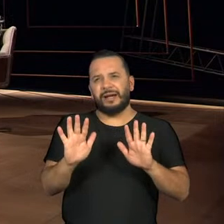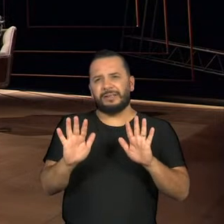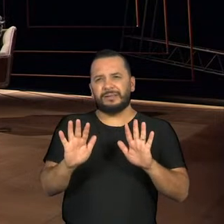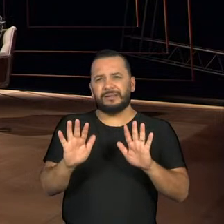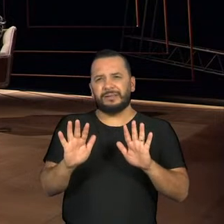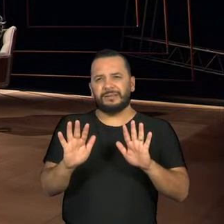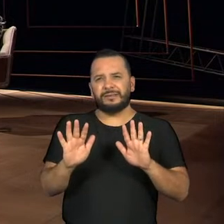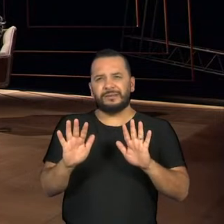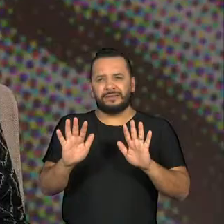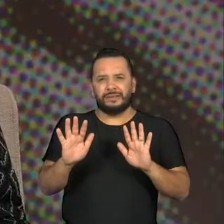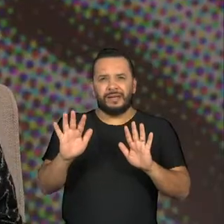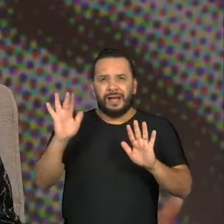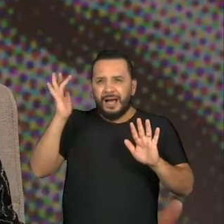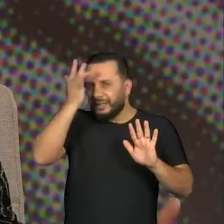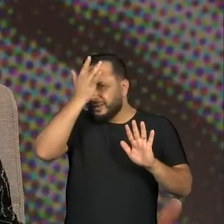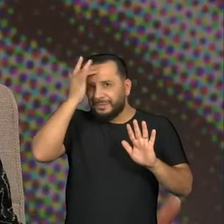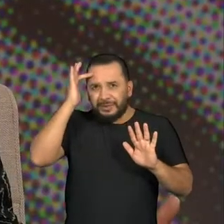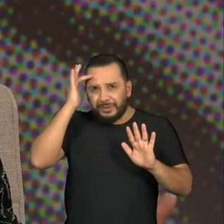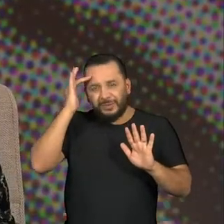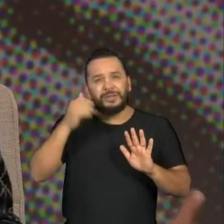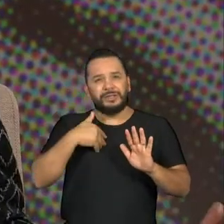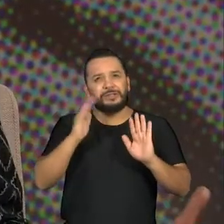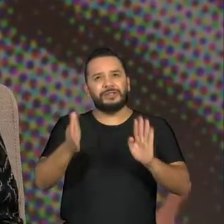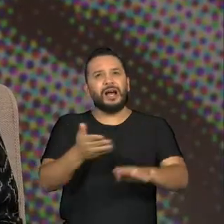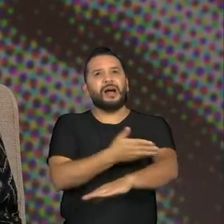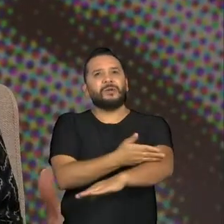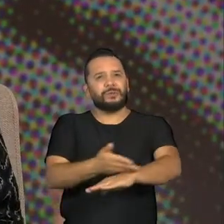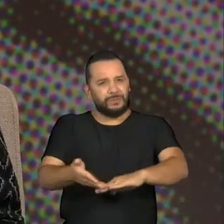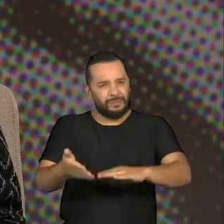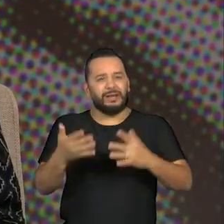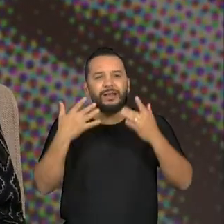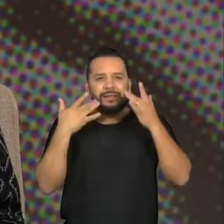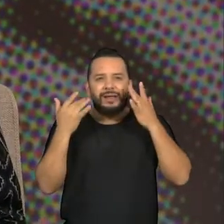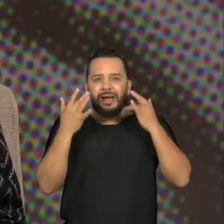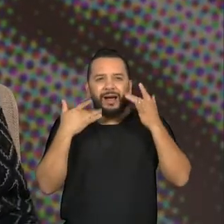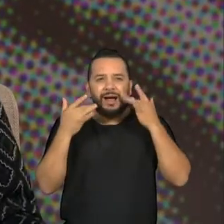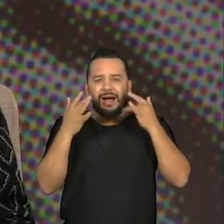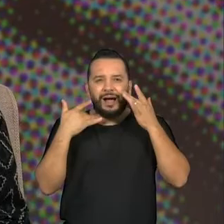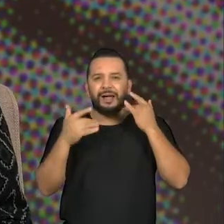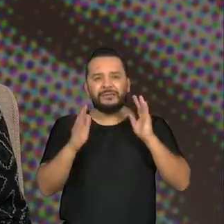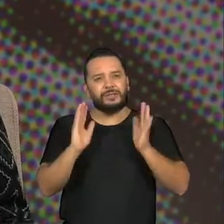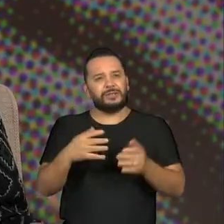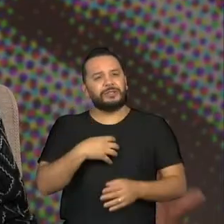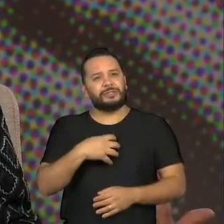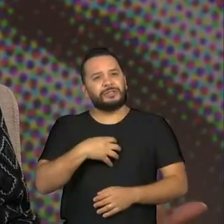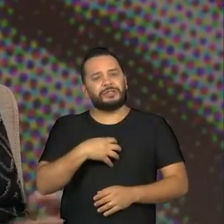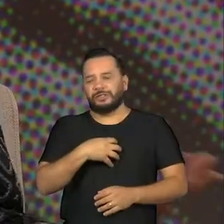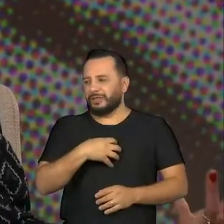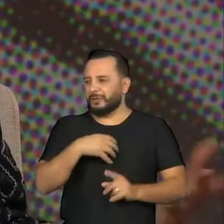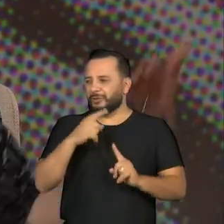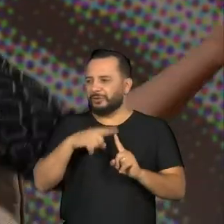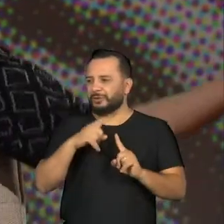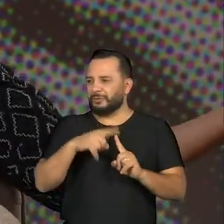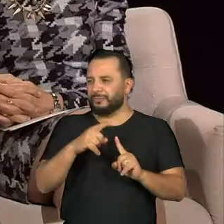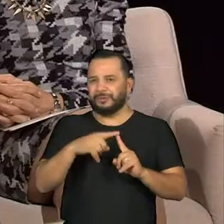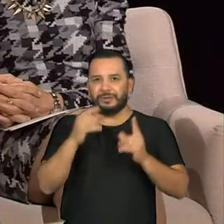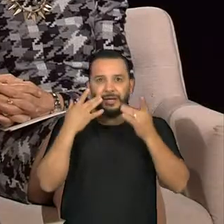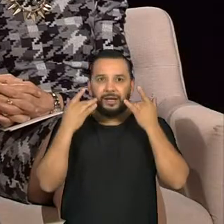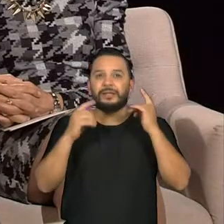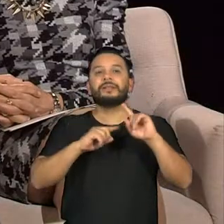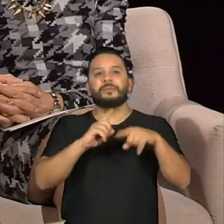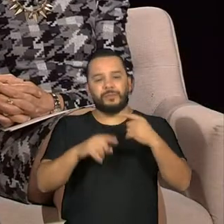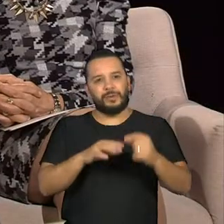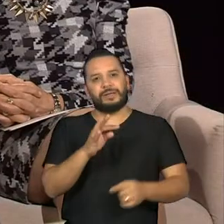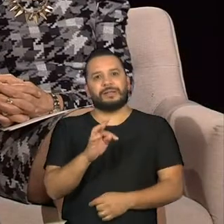pessoas que fazem isso muito bem. E um estilo de teatro que, vou te falar, depois, com Trair e